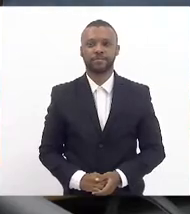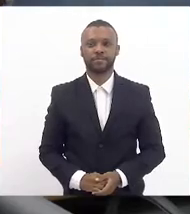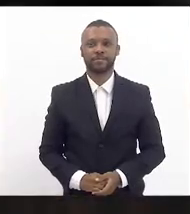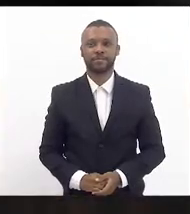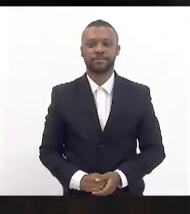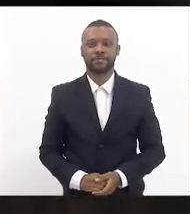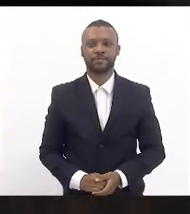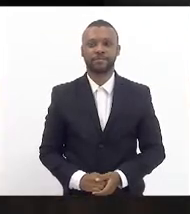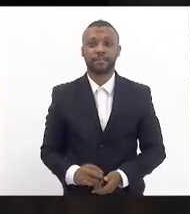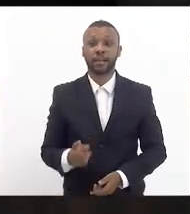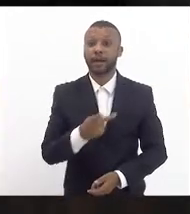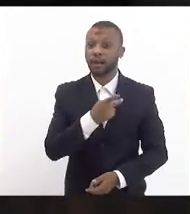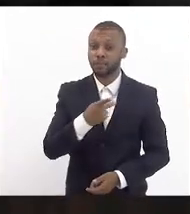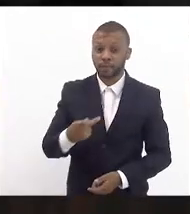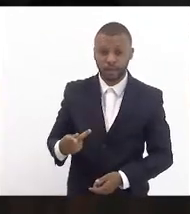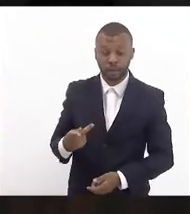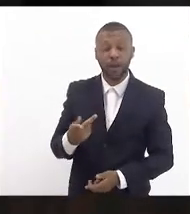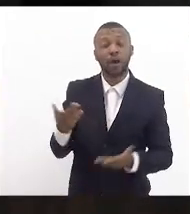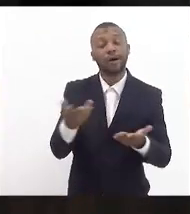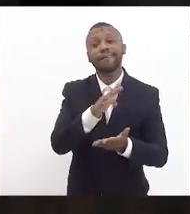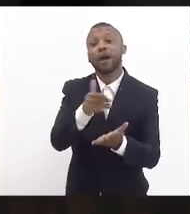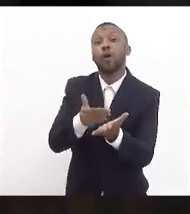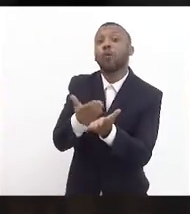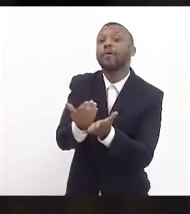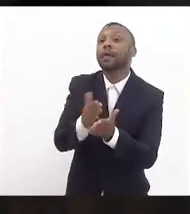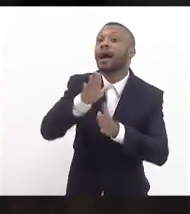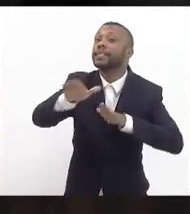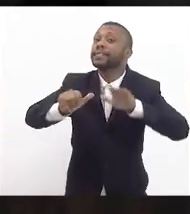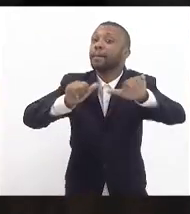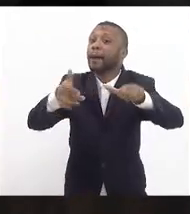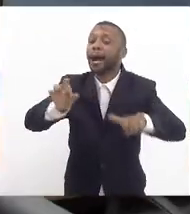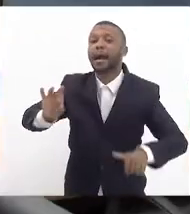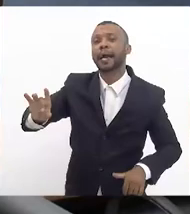A presidência vai proceder à chamada.